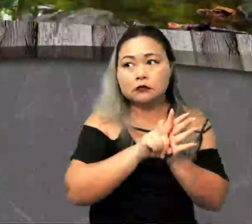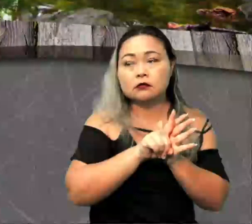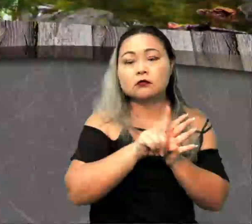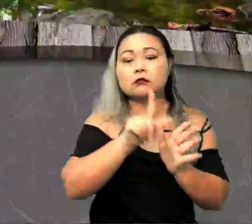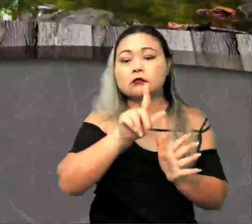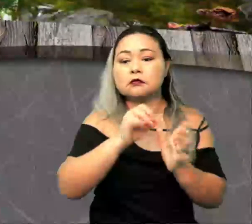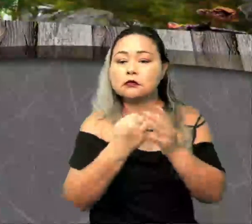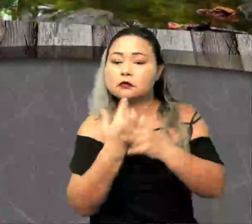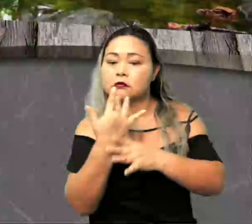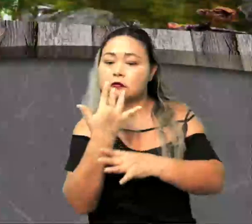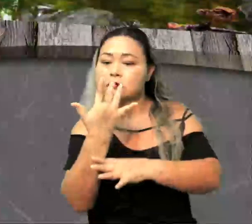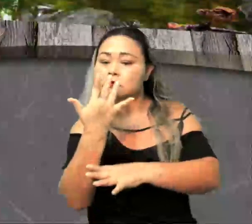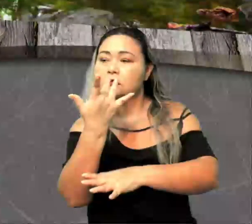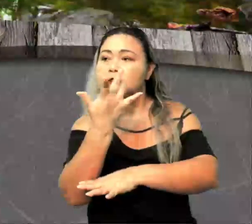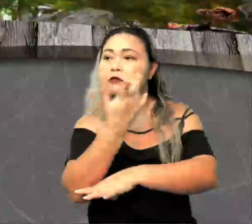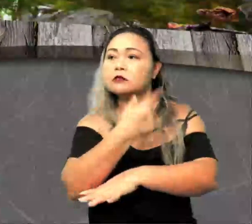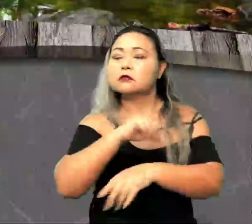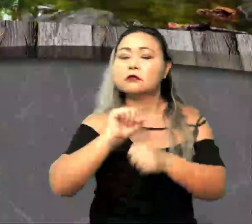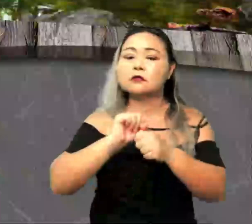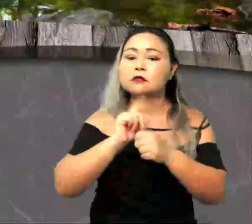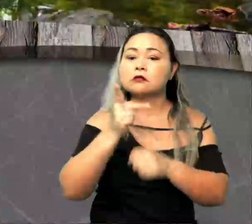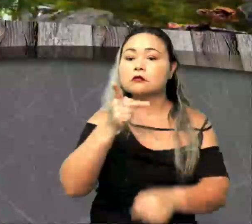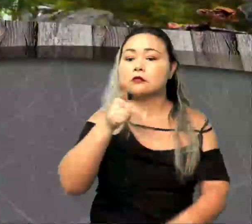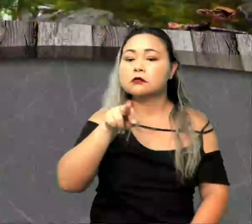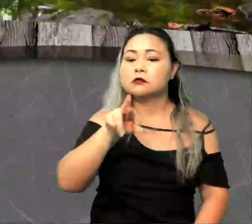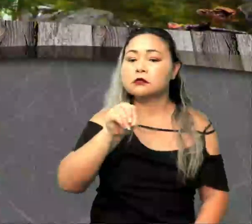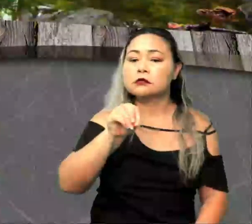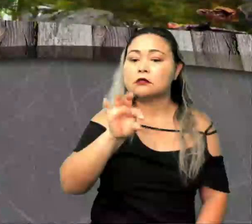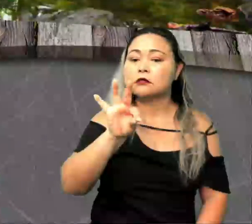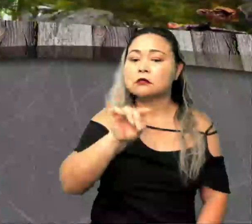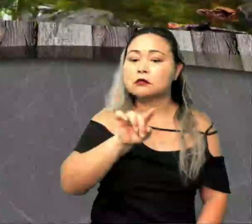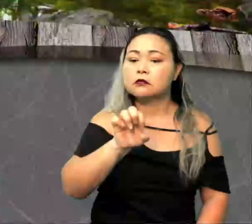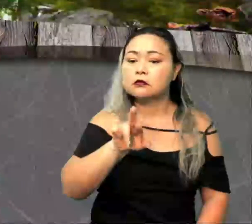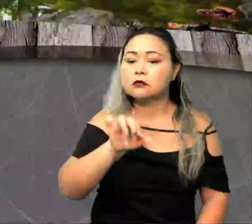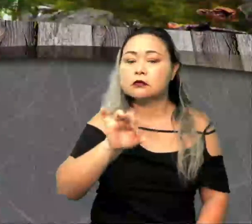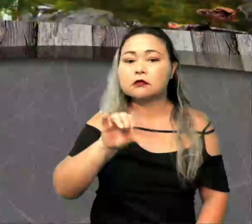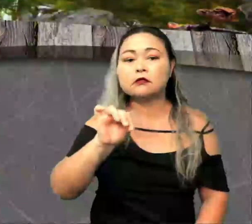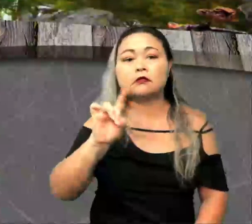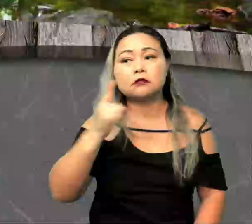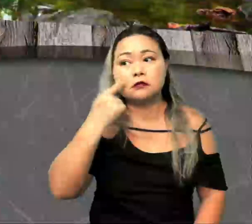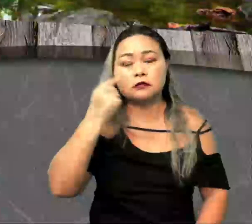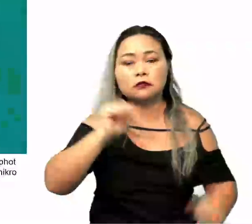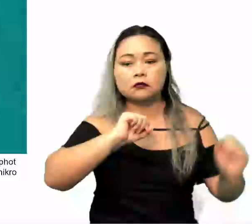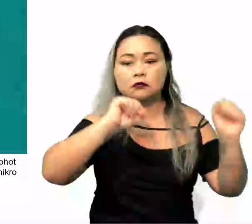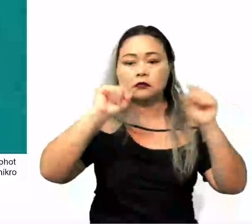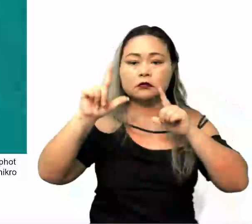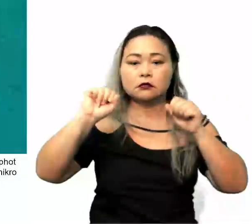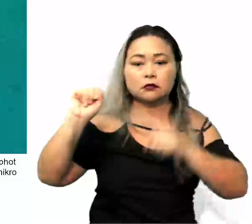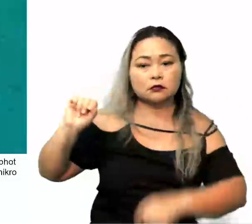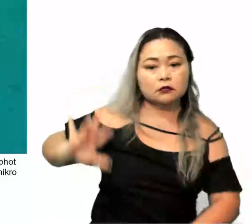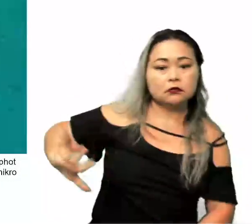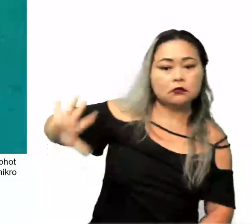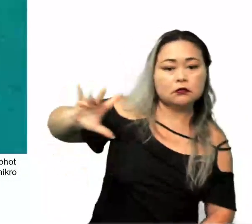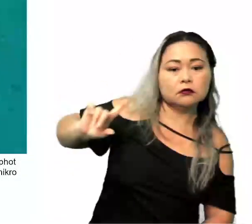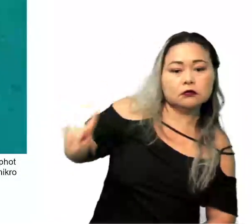bactérias, os protozoários. No slide a gente mostrou ali 2 imagens, né?